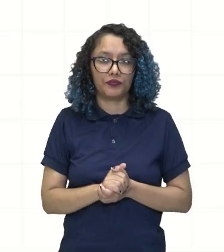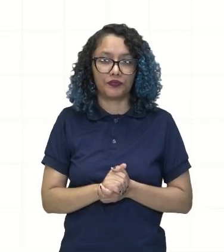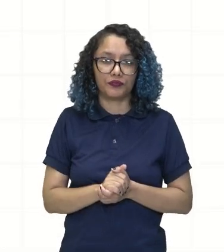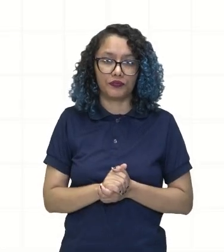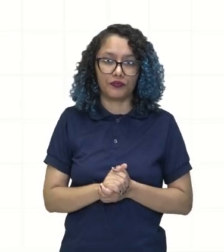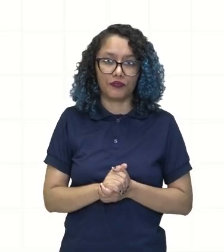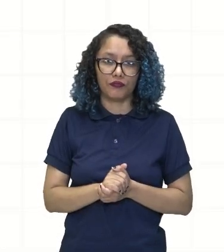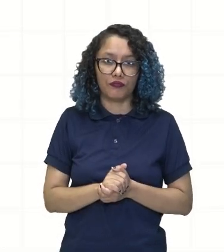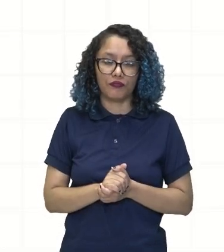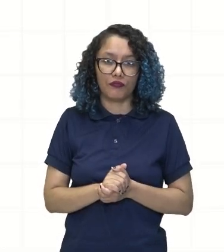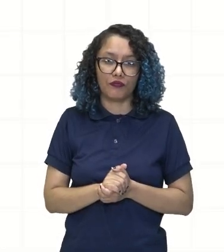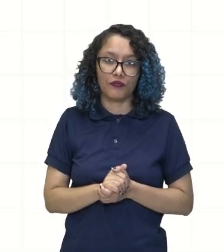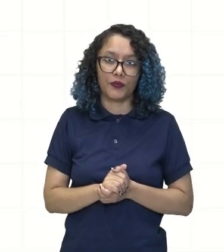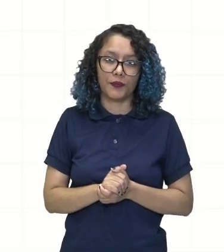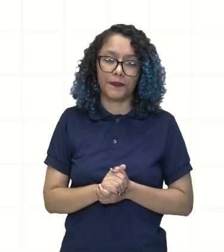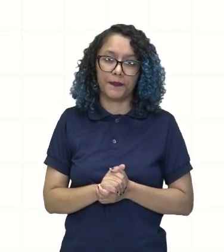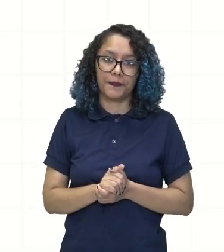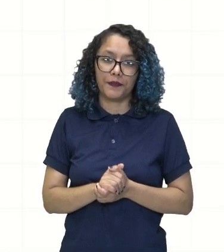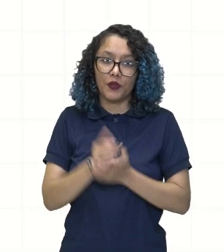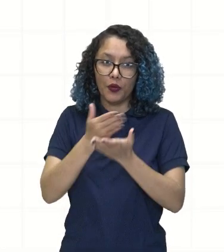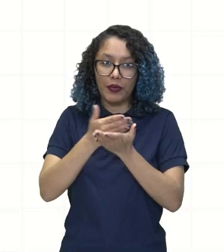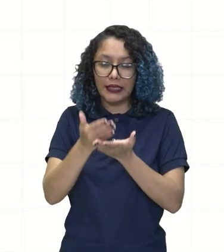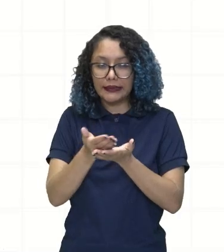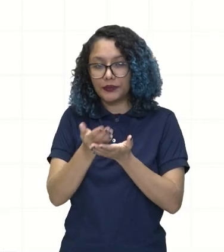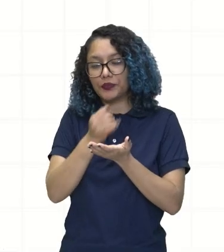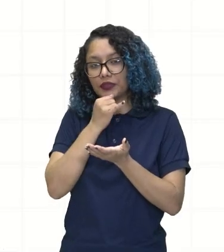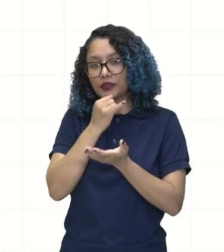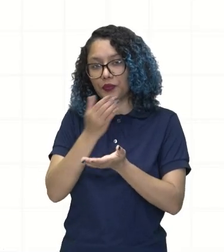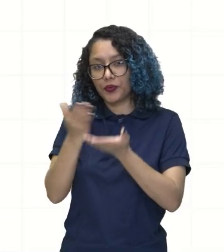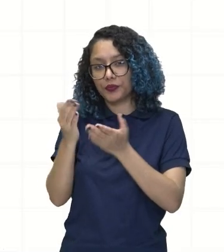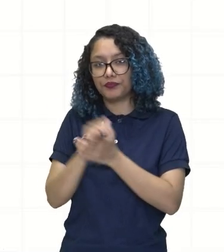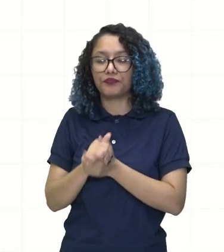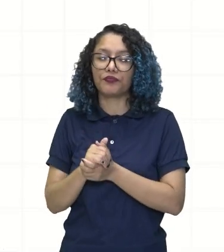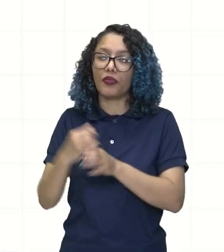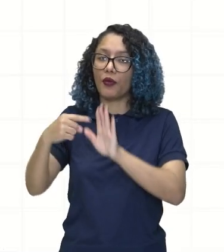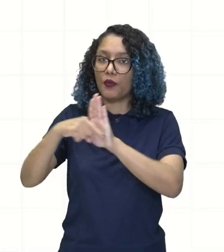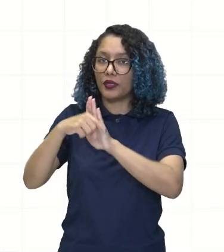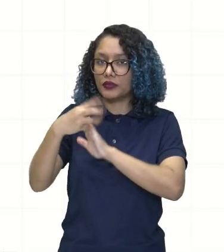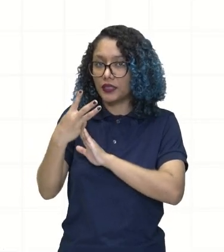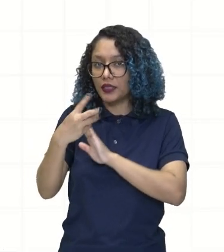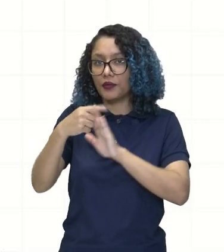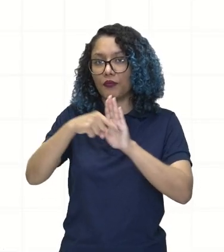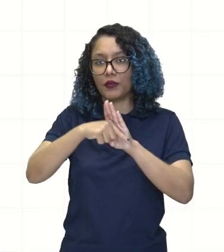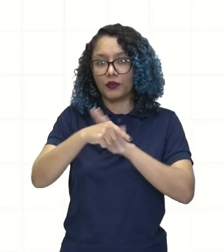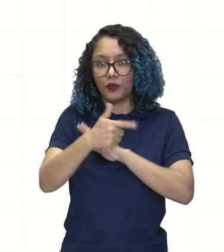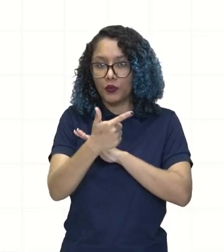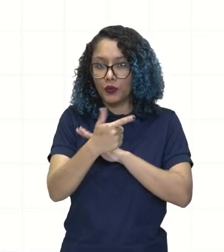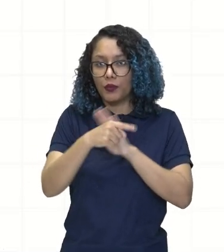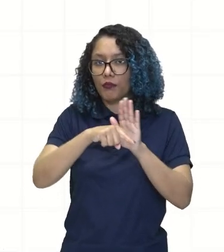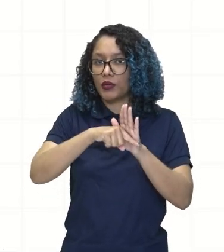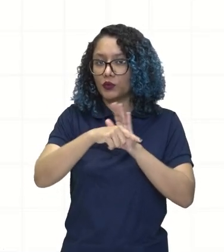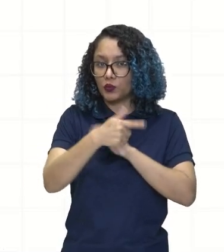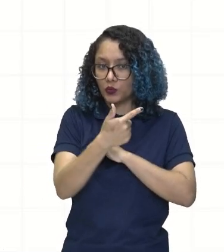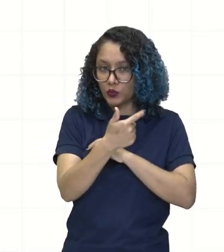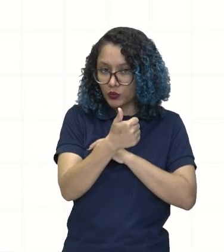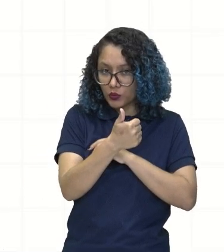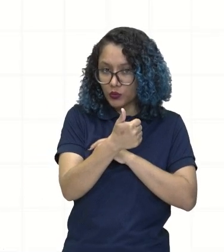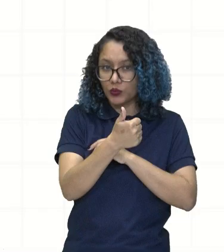infinito. E aí nós temos aí, ó, menos 3, menos 2, menos